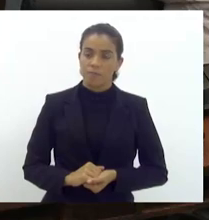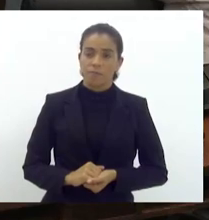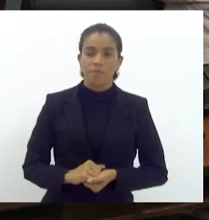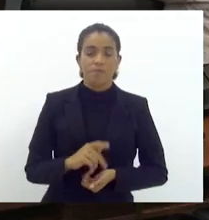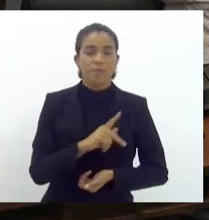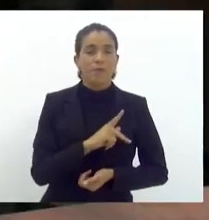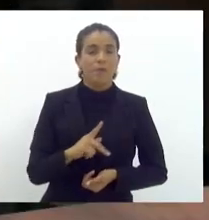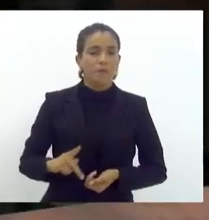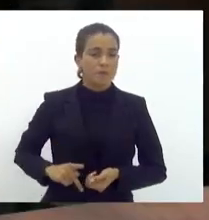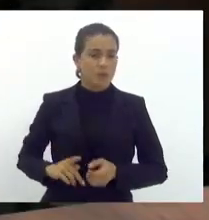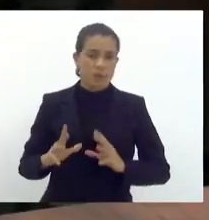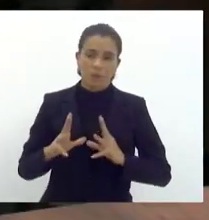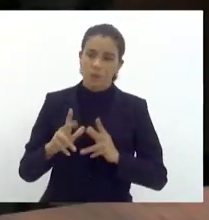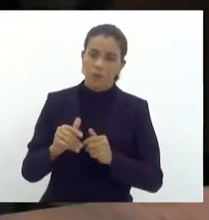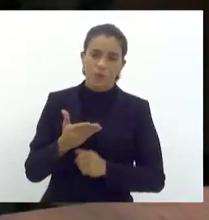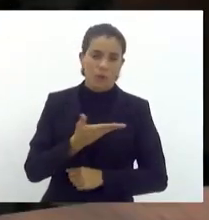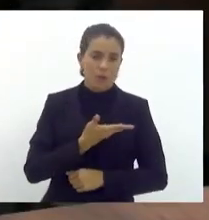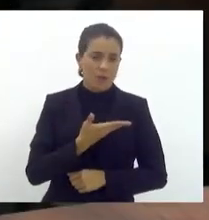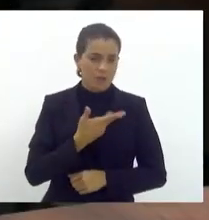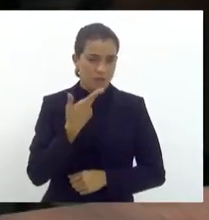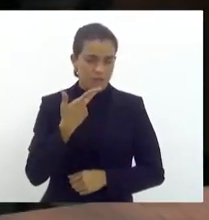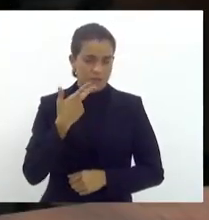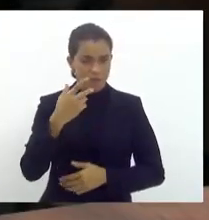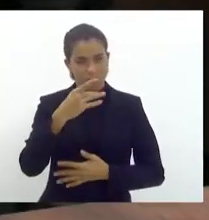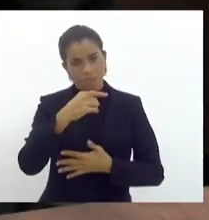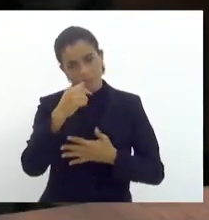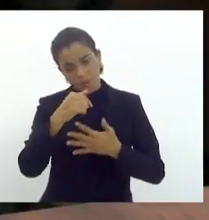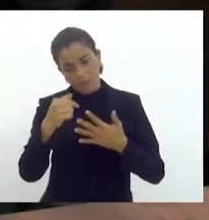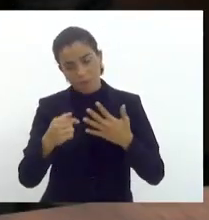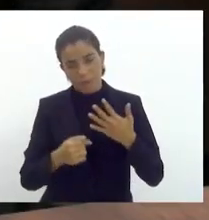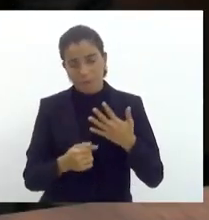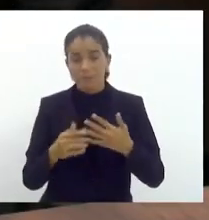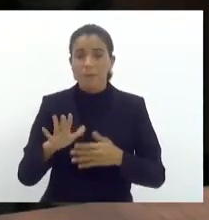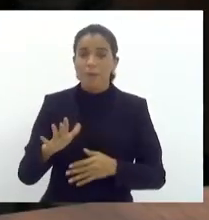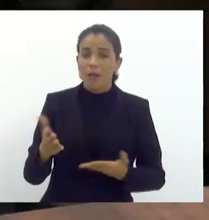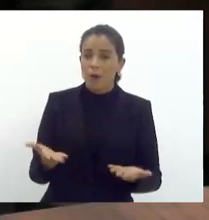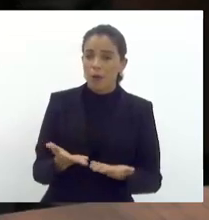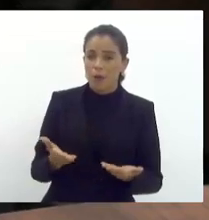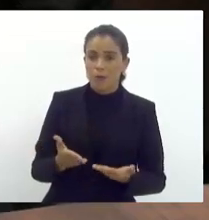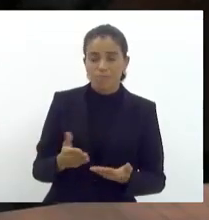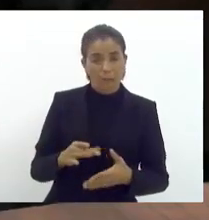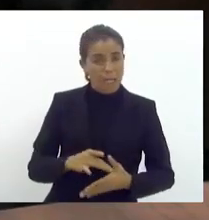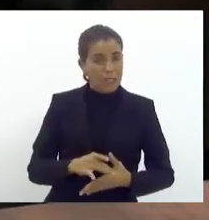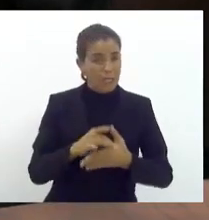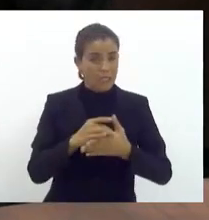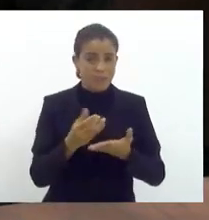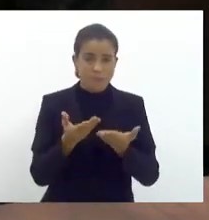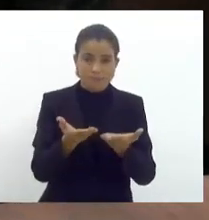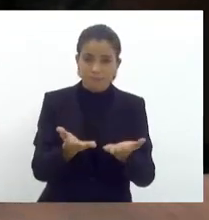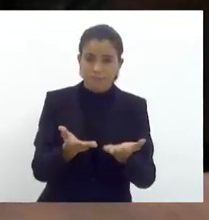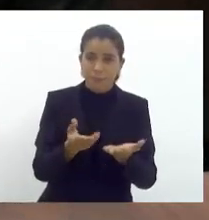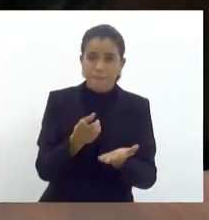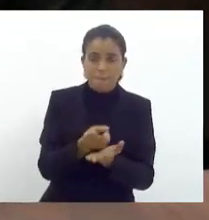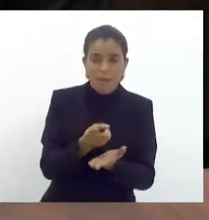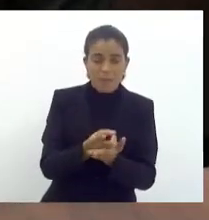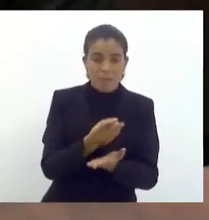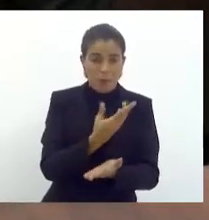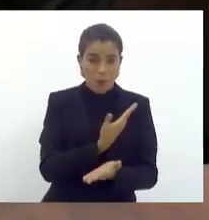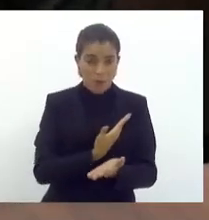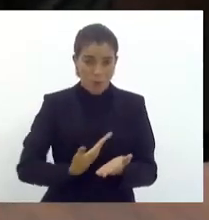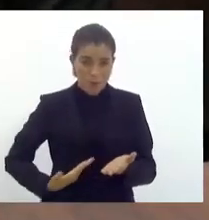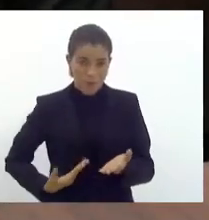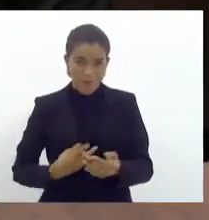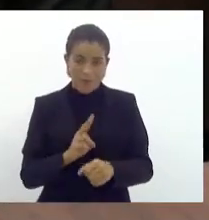presidente todos os colegas já mencionaram mas aqui quero enaltecer a liderança de vossa excelência que mesmo como governador